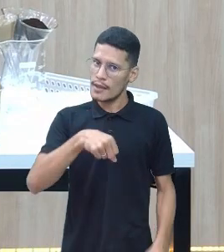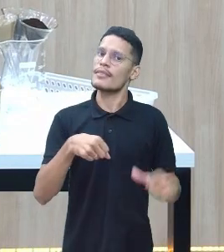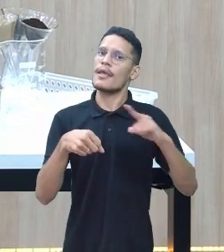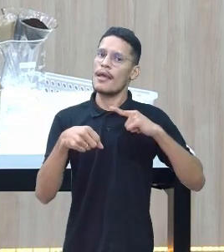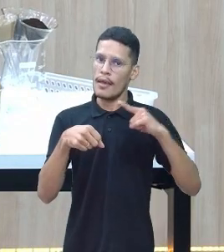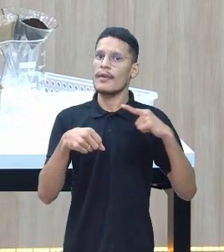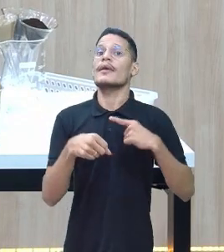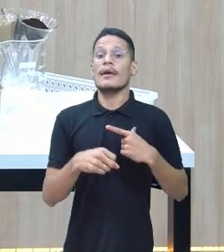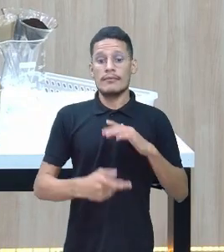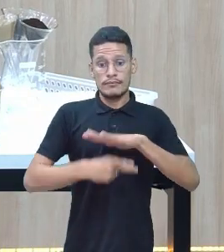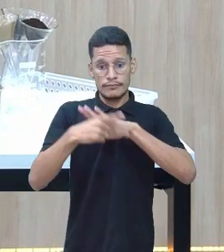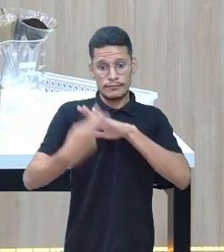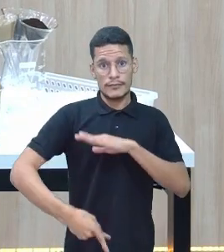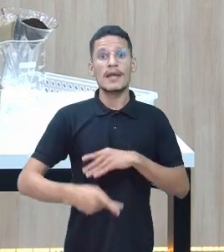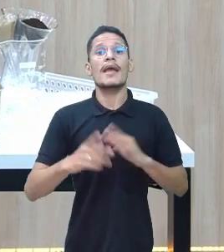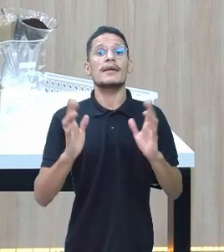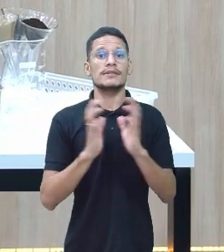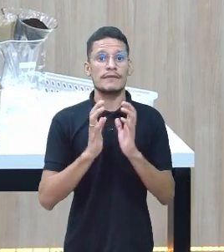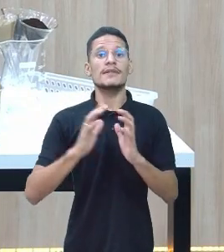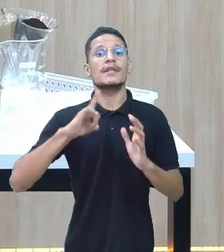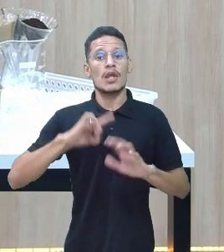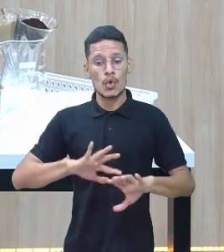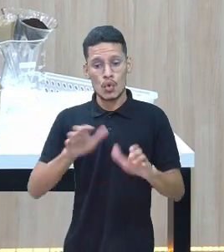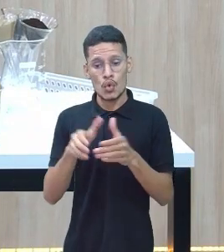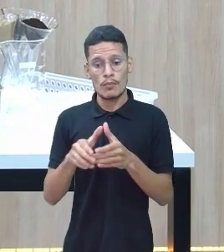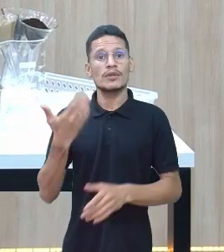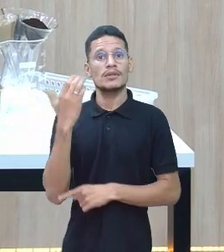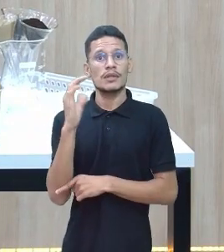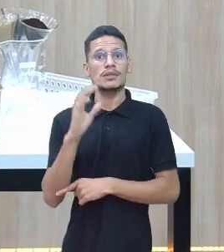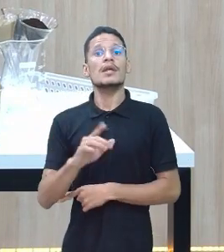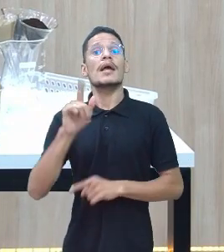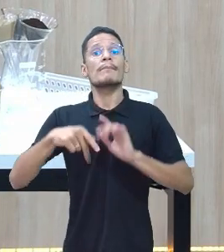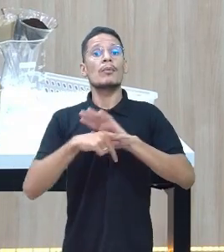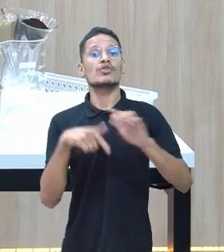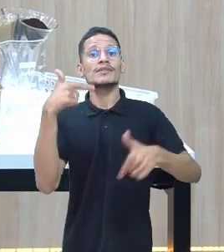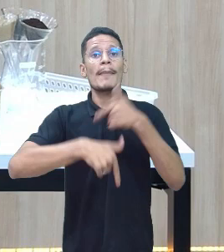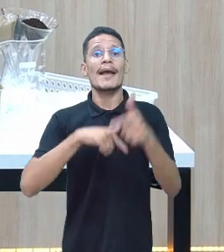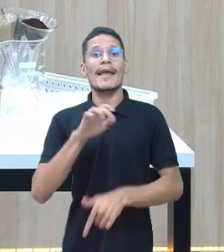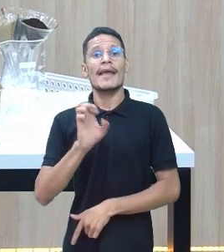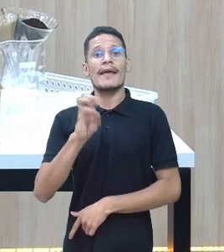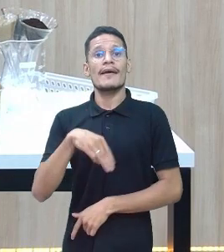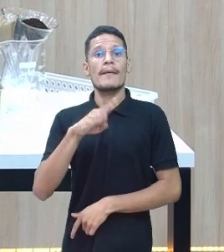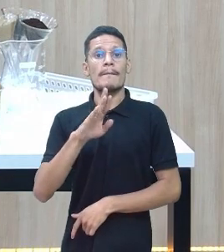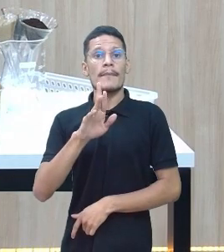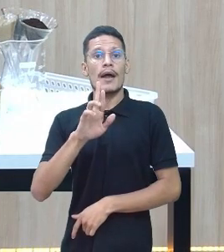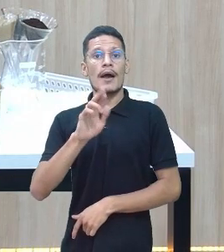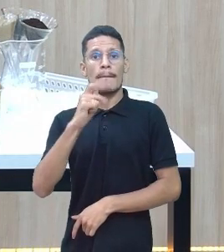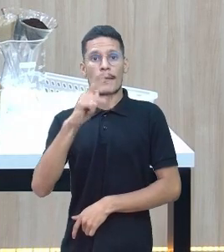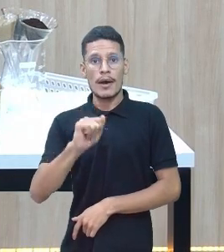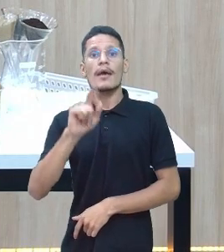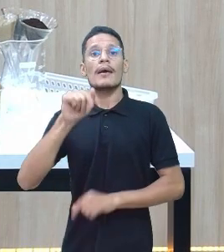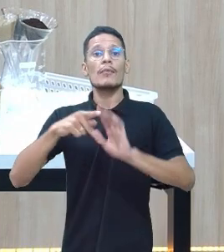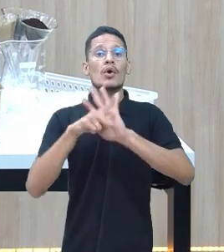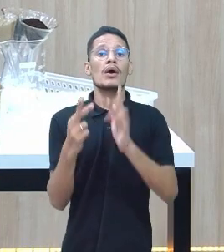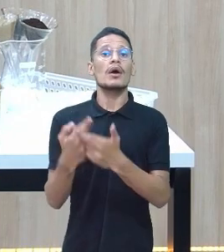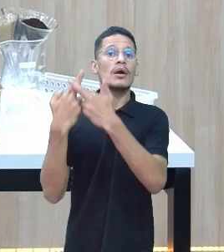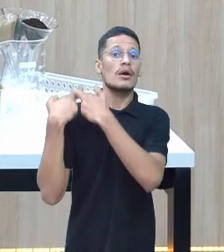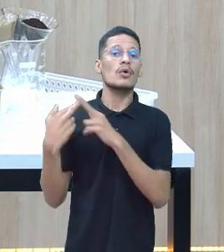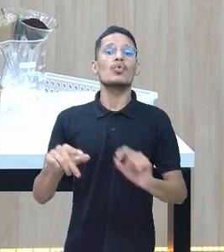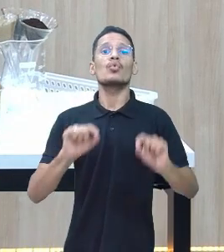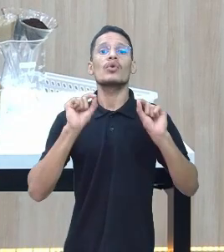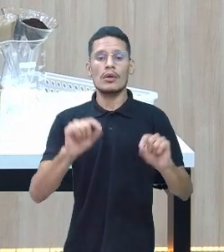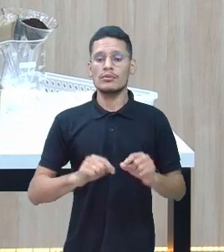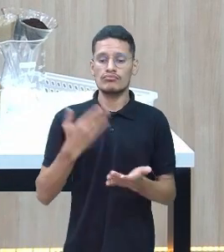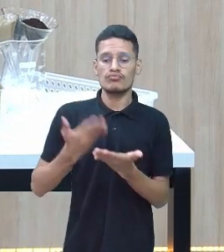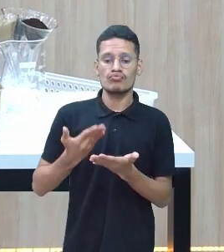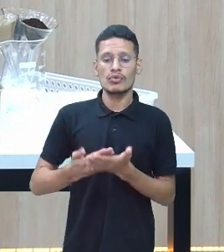sim. E aqui em Recife existe um grupo de cientistas que trabalha na Embrapa, a Embrapa Solo, um local responsável para o estudo